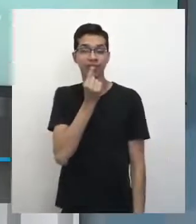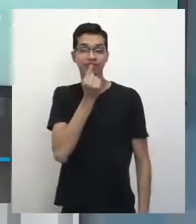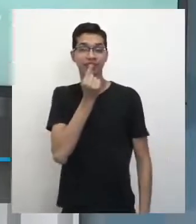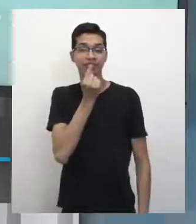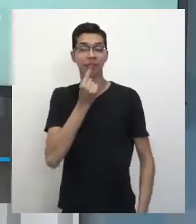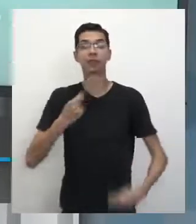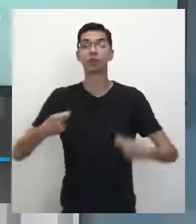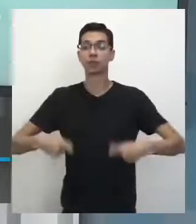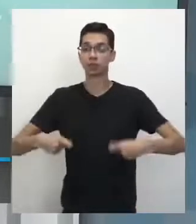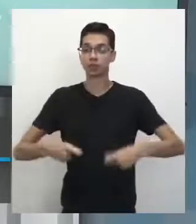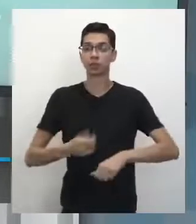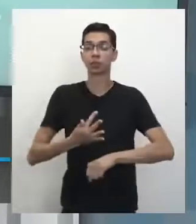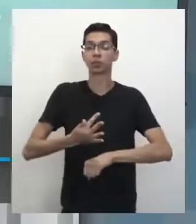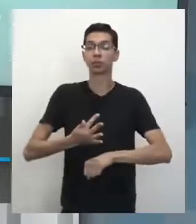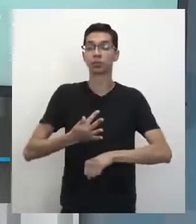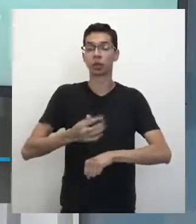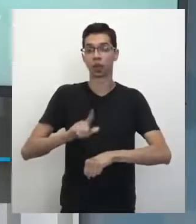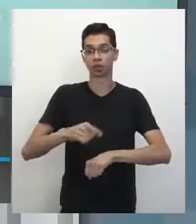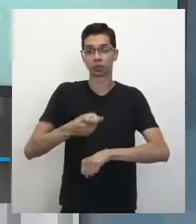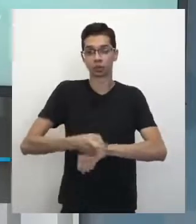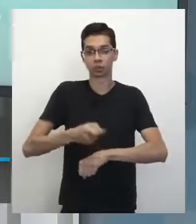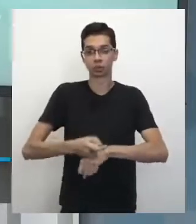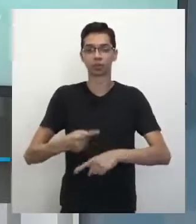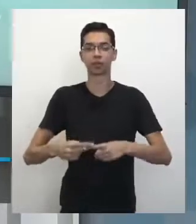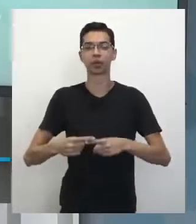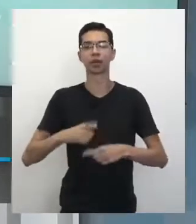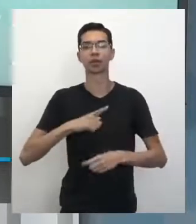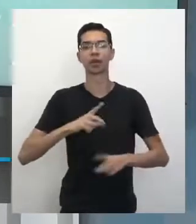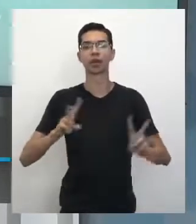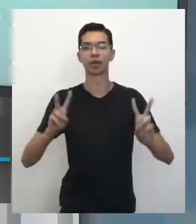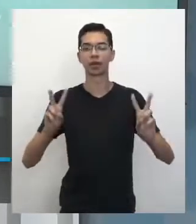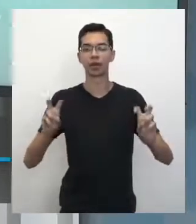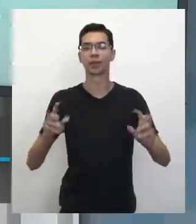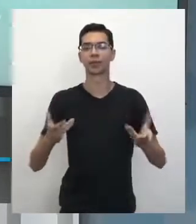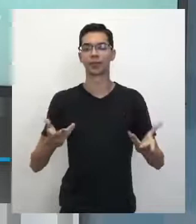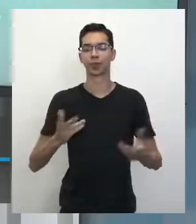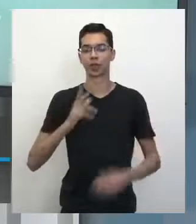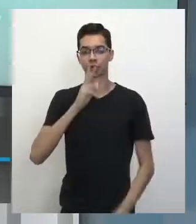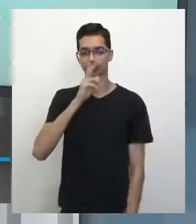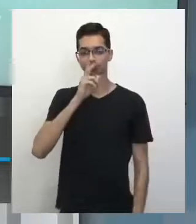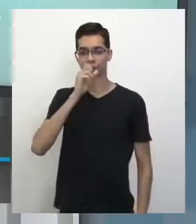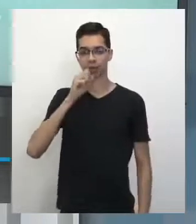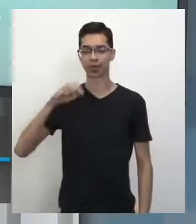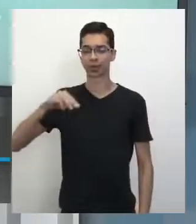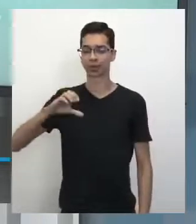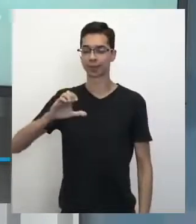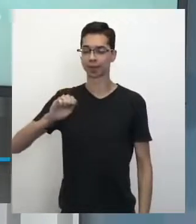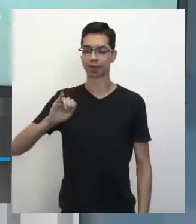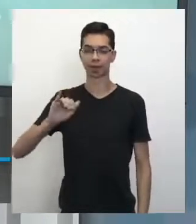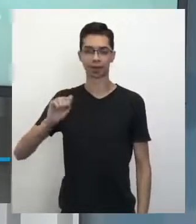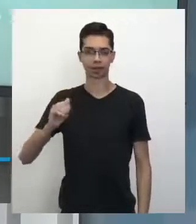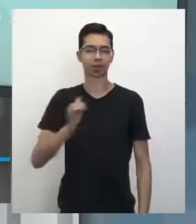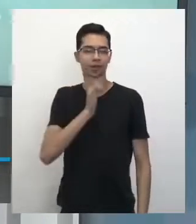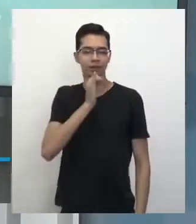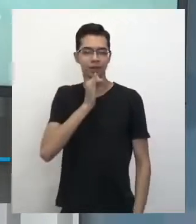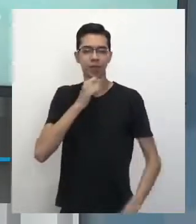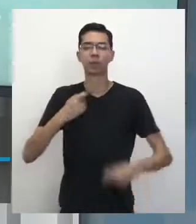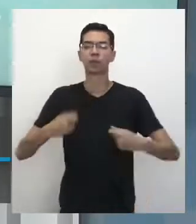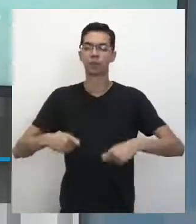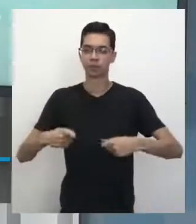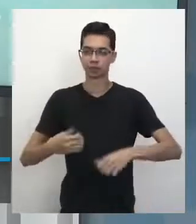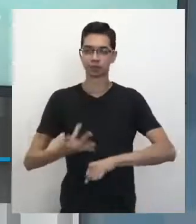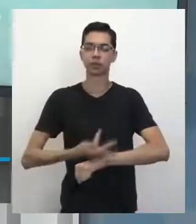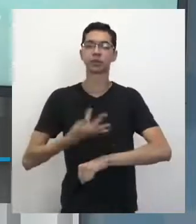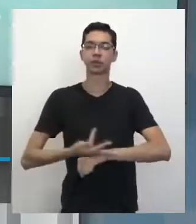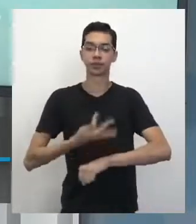resistente porque você vai ter a força mecânica que vai atuar nesse implante. Ali, né? Praticamente. Exato, então ele precisa ser resistente. A